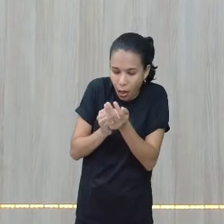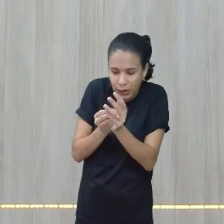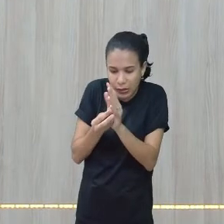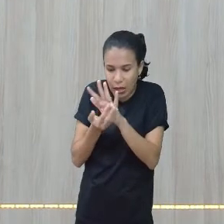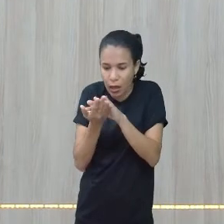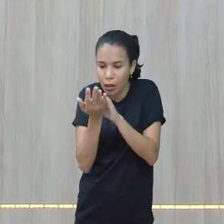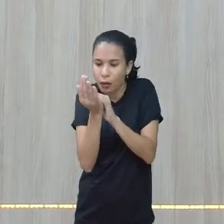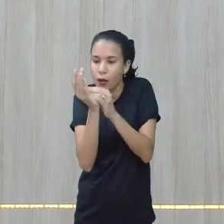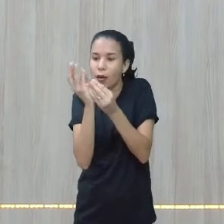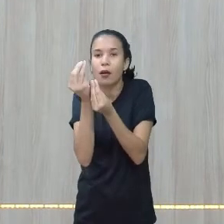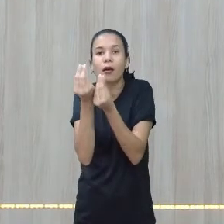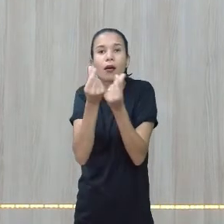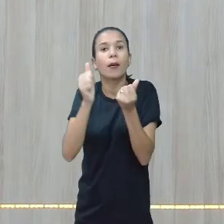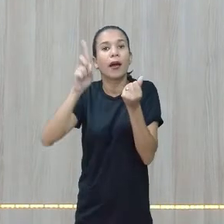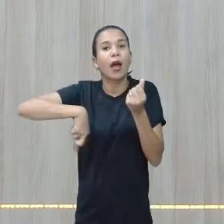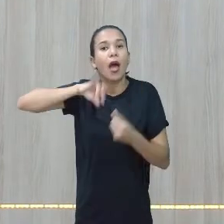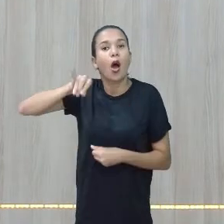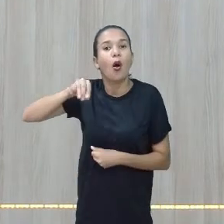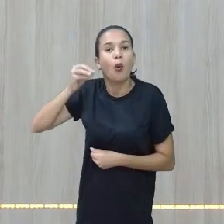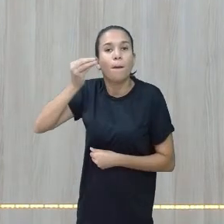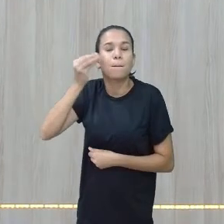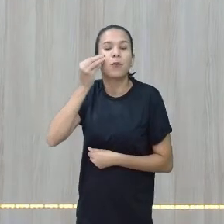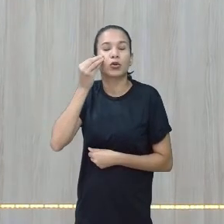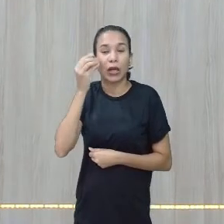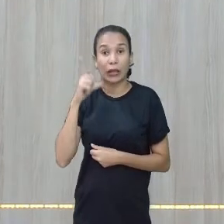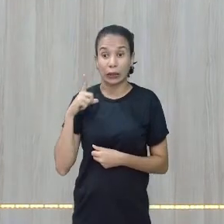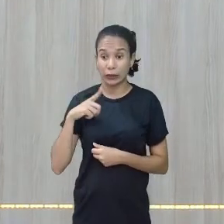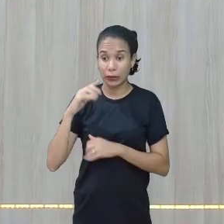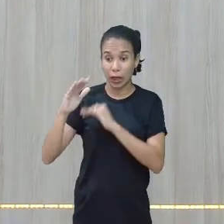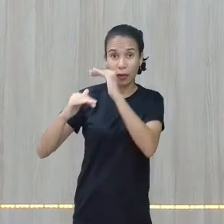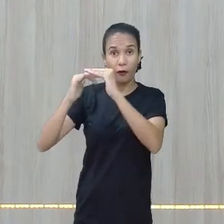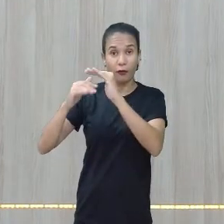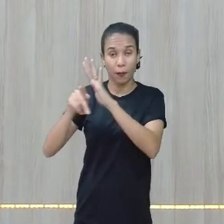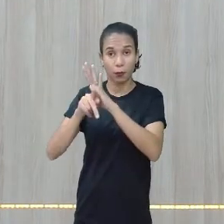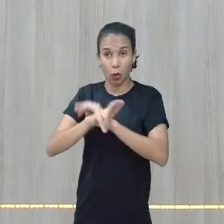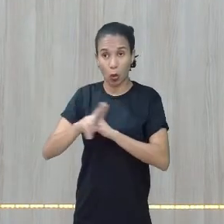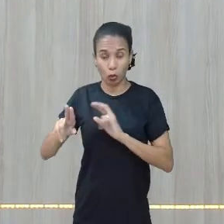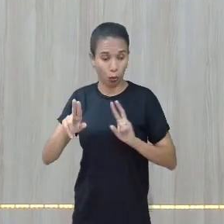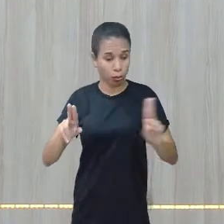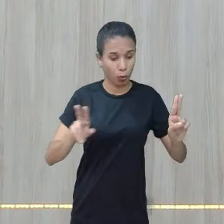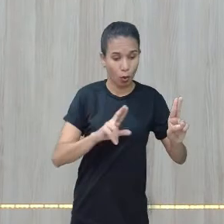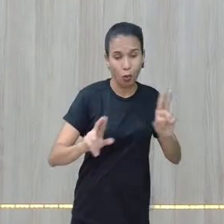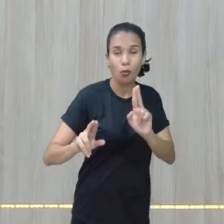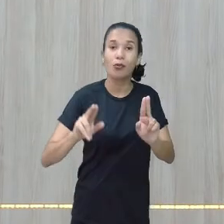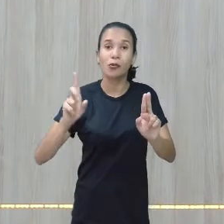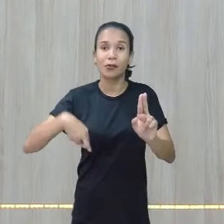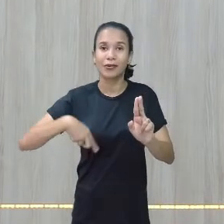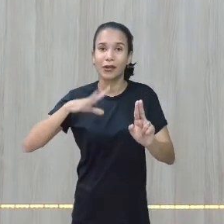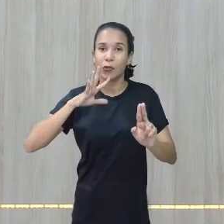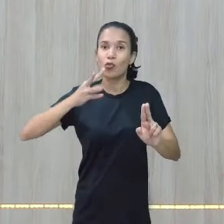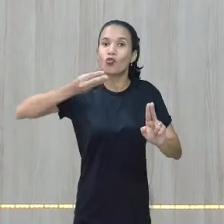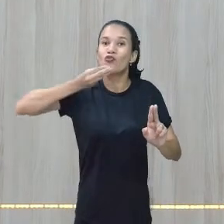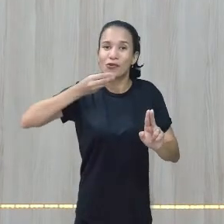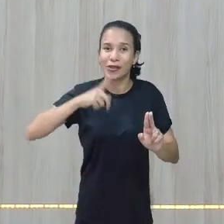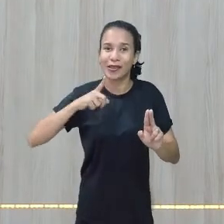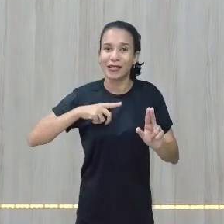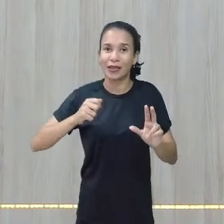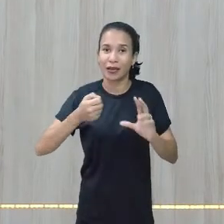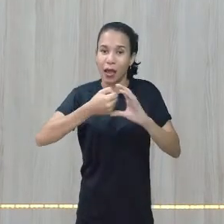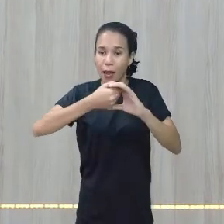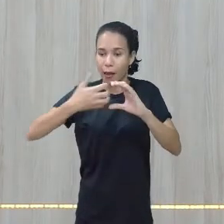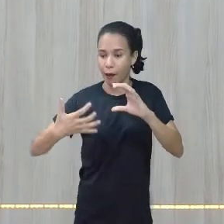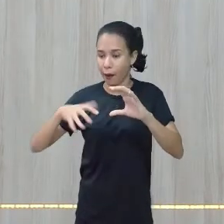a oportunidade dele construir várias nomeações. A gente está dando a oportunidade dele